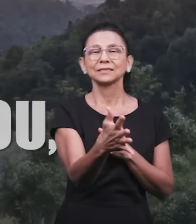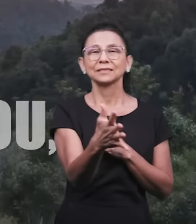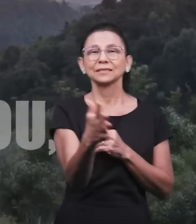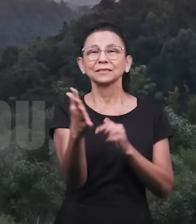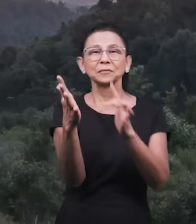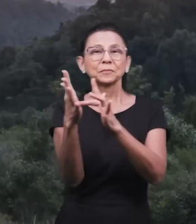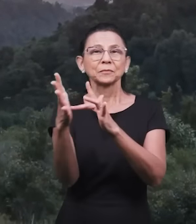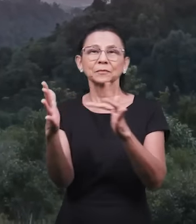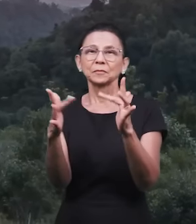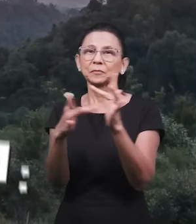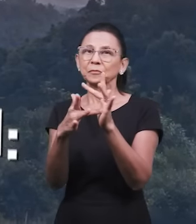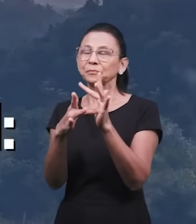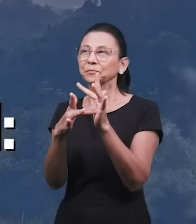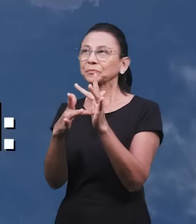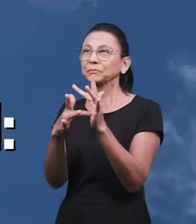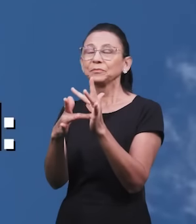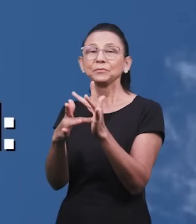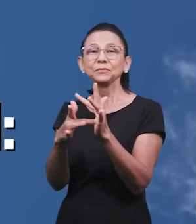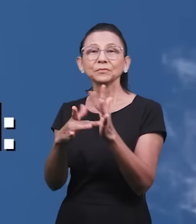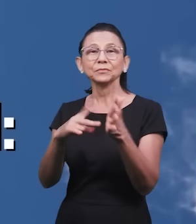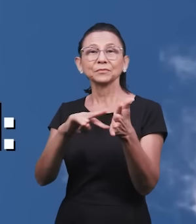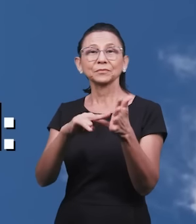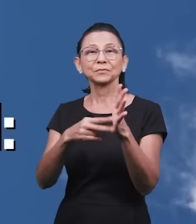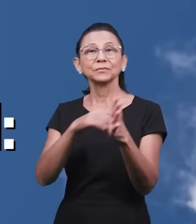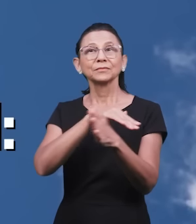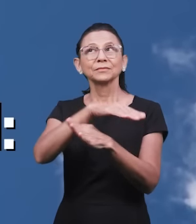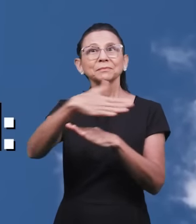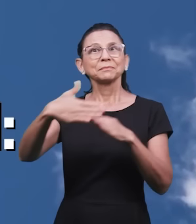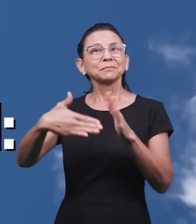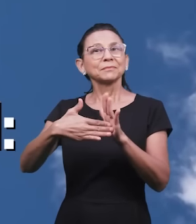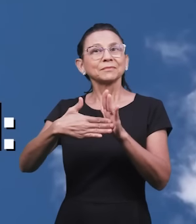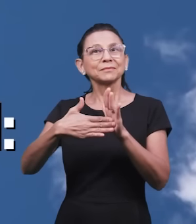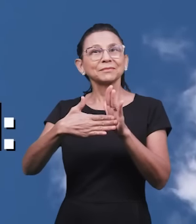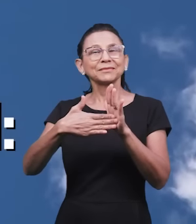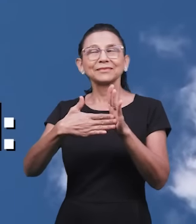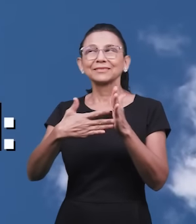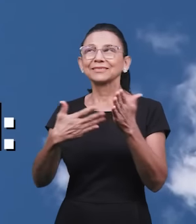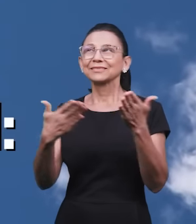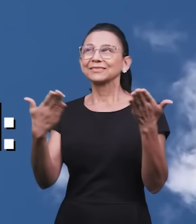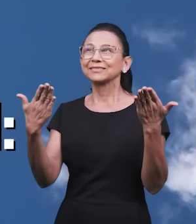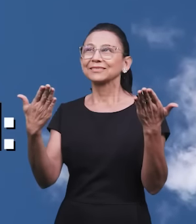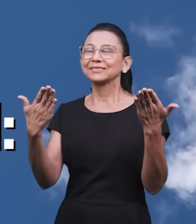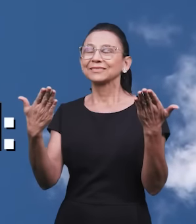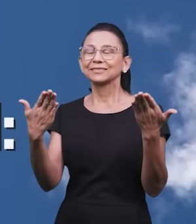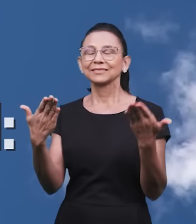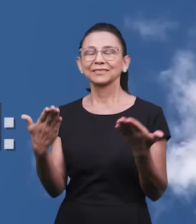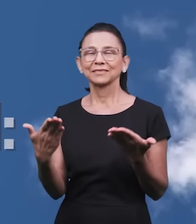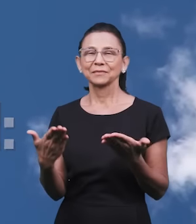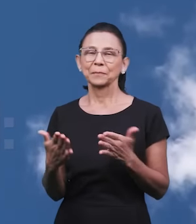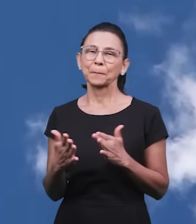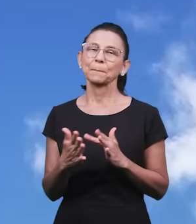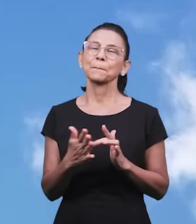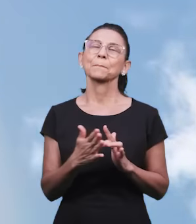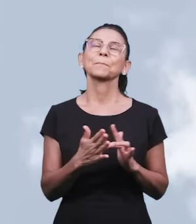mudou. Este mistério é tudo pra mim,